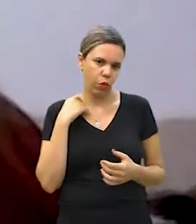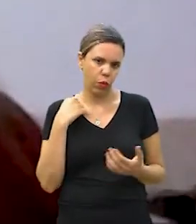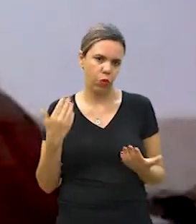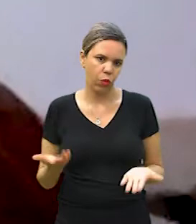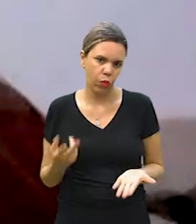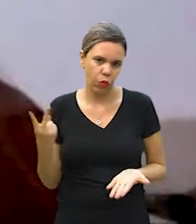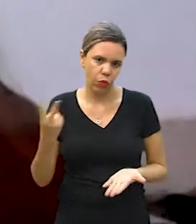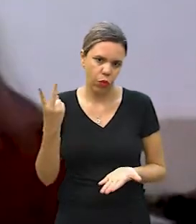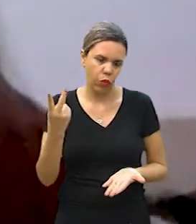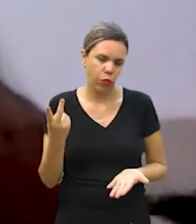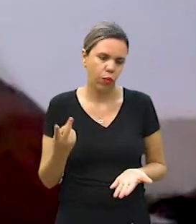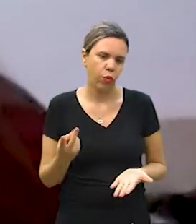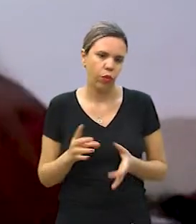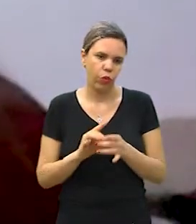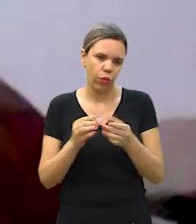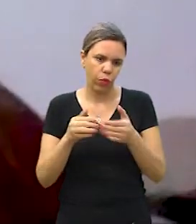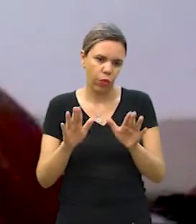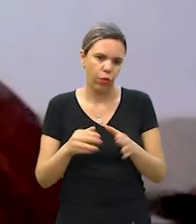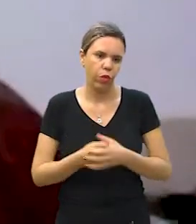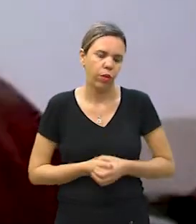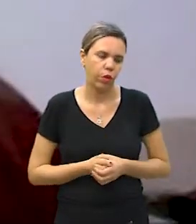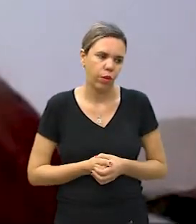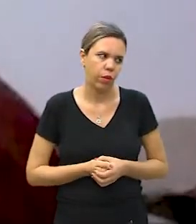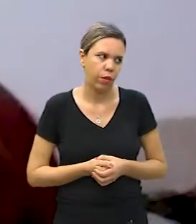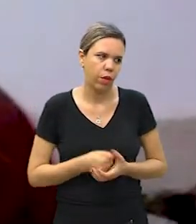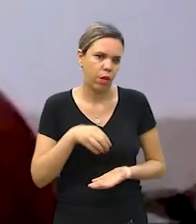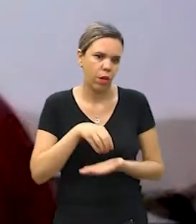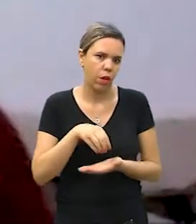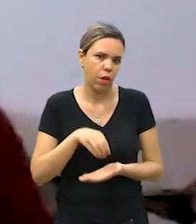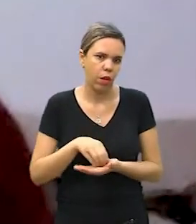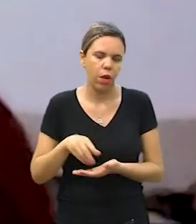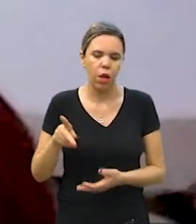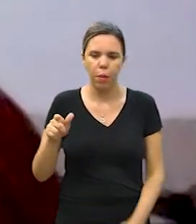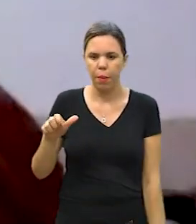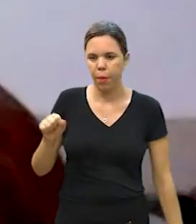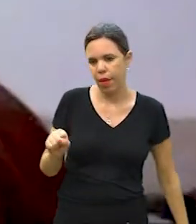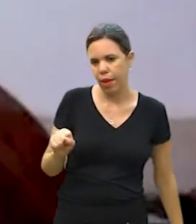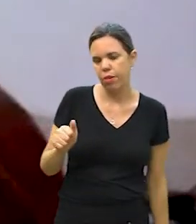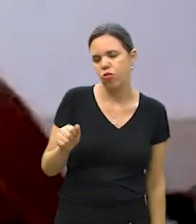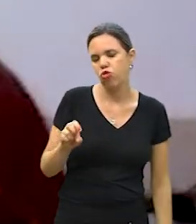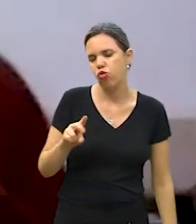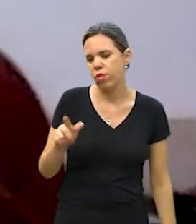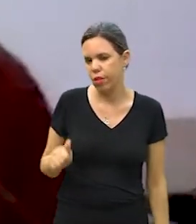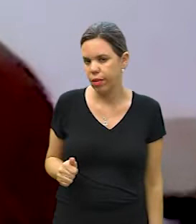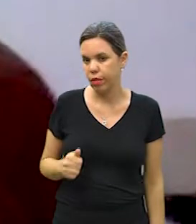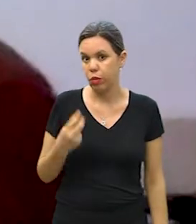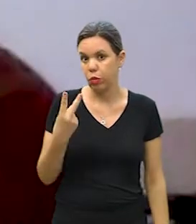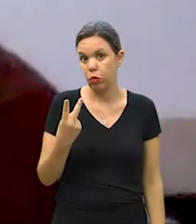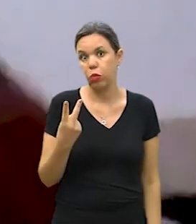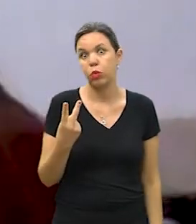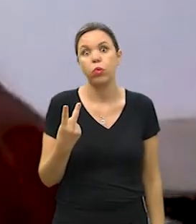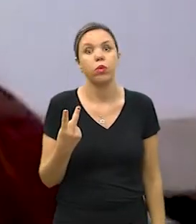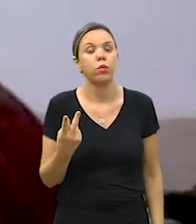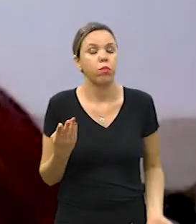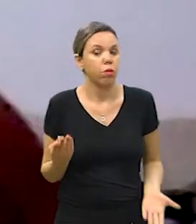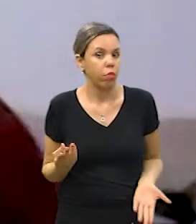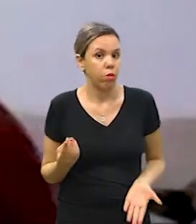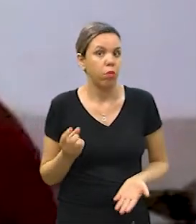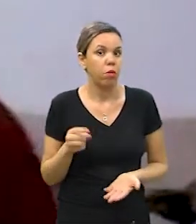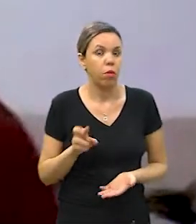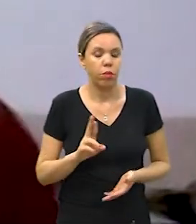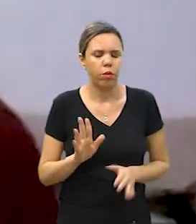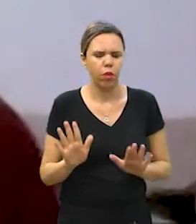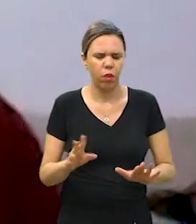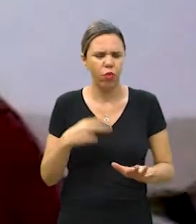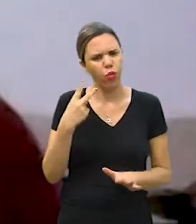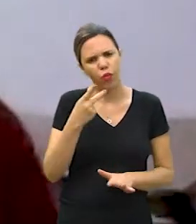do valor que ele vai disponibilizar, né, para o Centro de Paula Souza. Para nós já tem algum tempo, mas é 2.000.